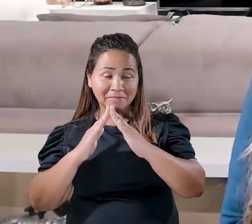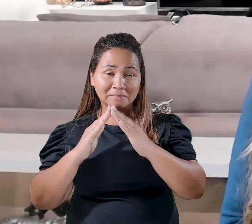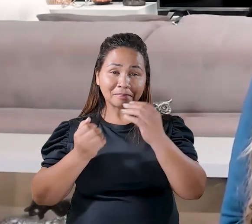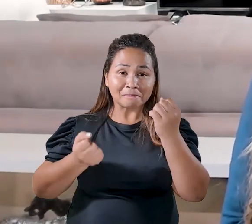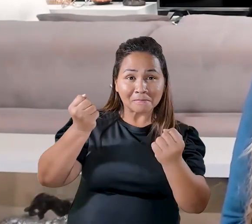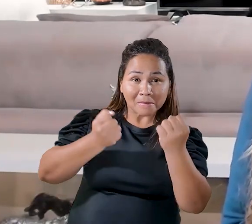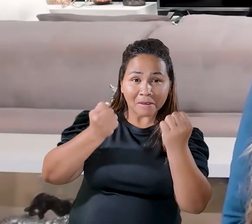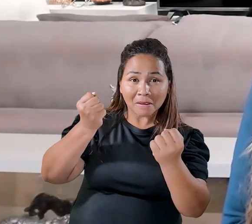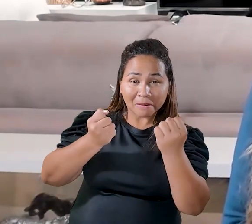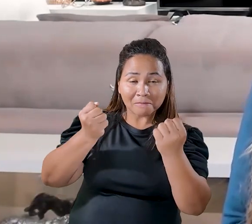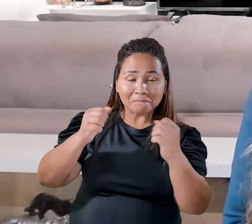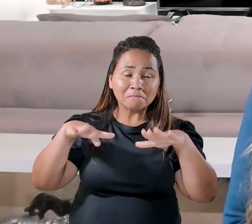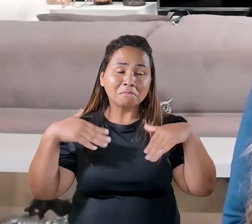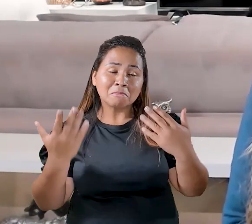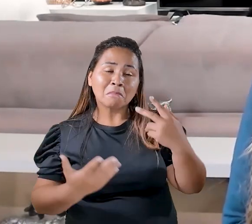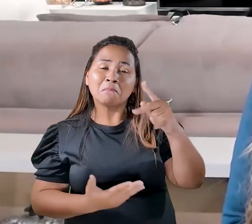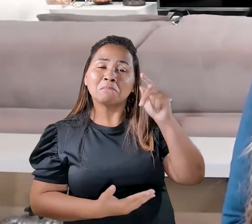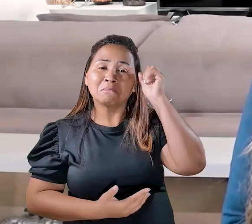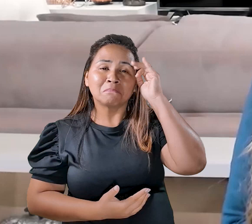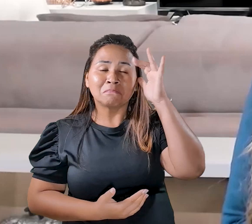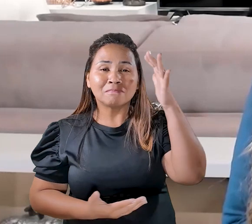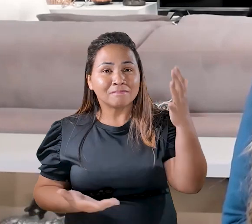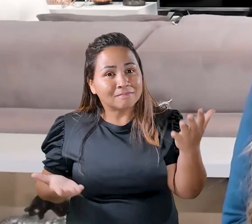casa? Qual é o teu sonho?